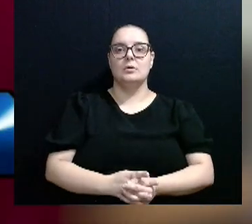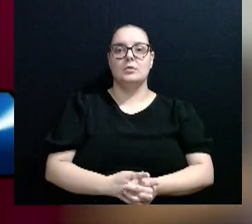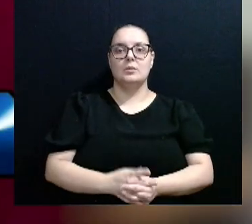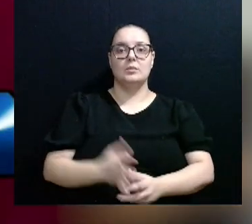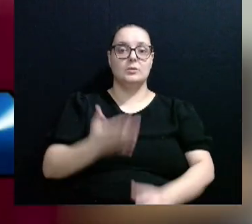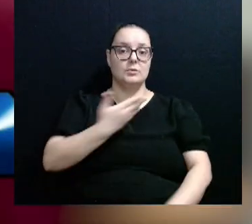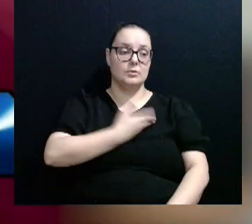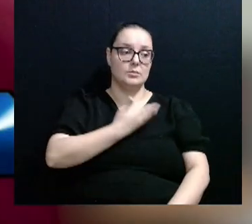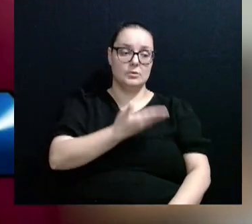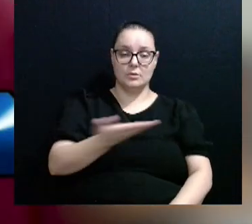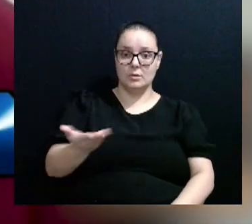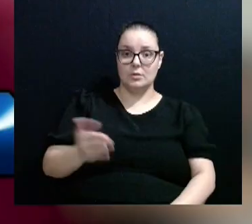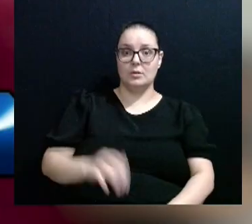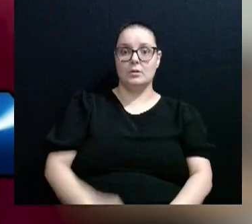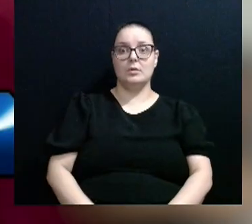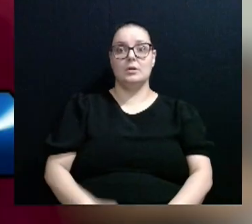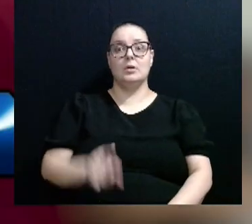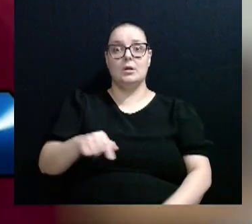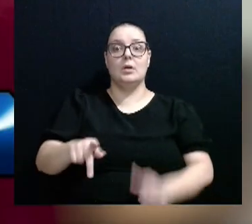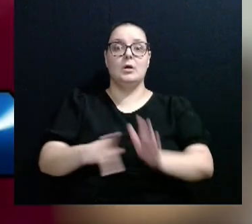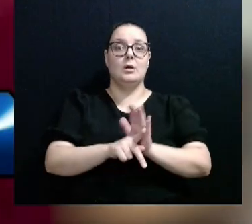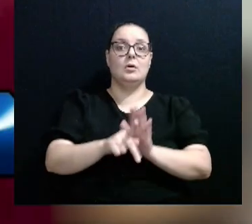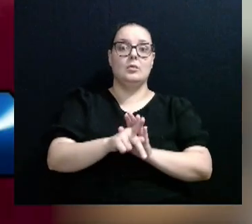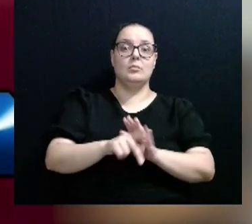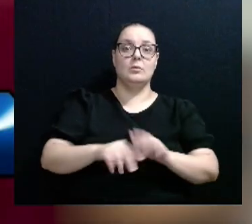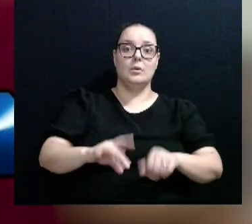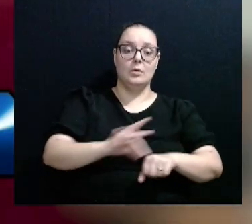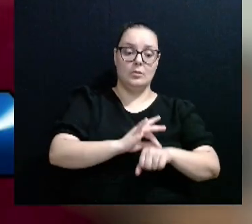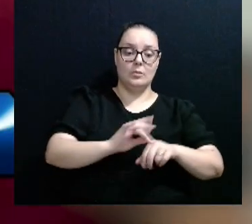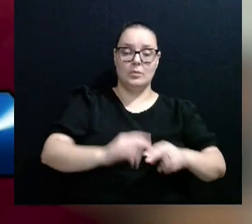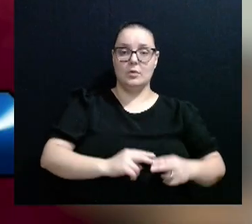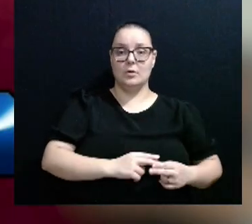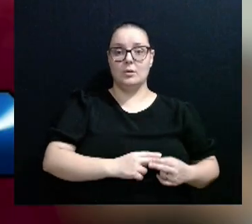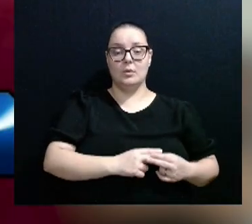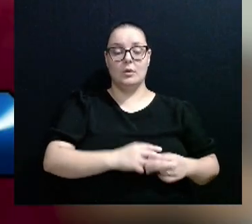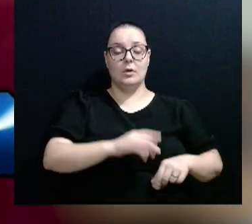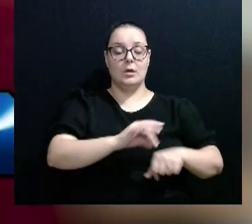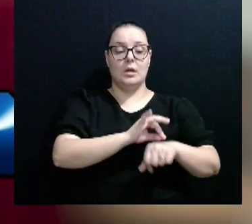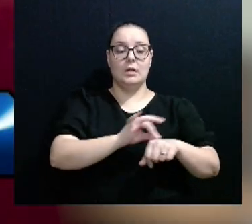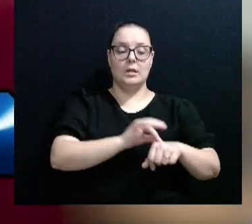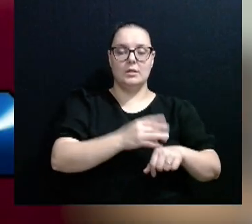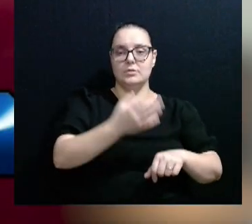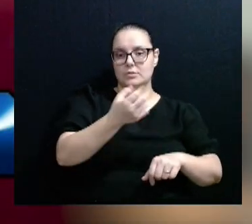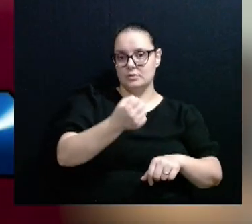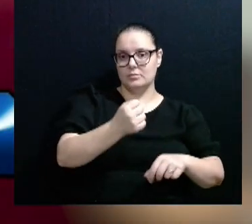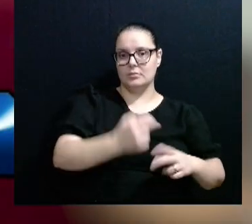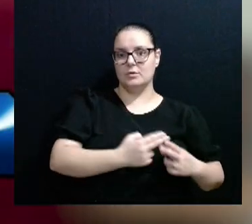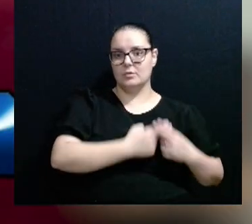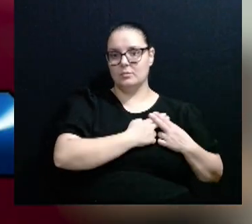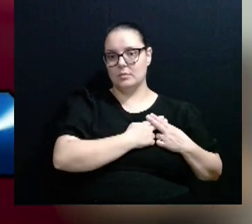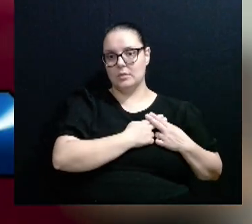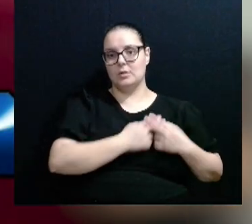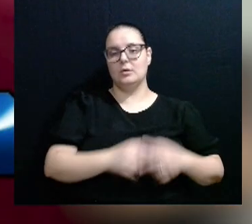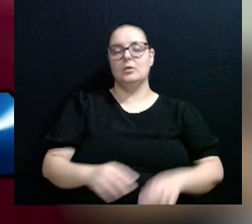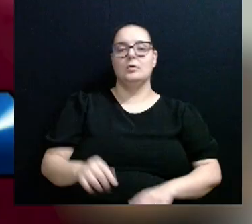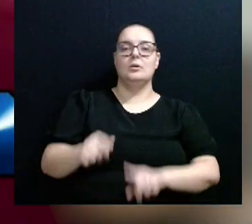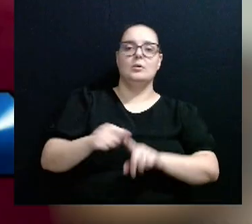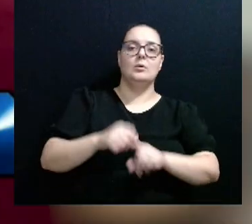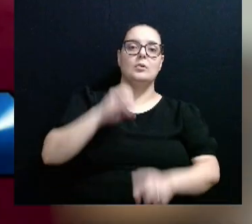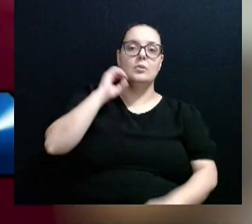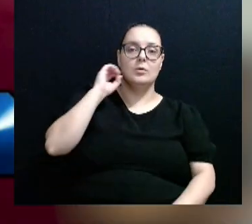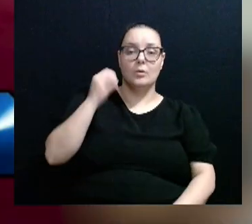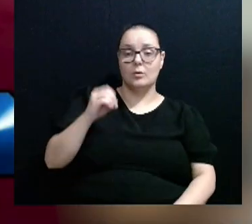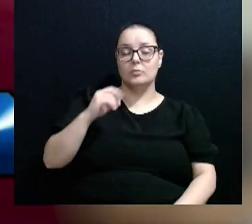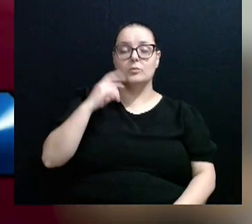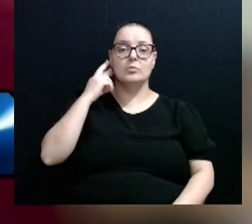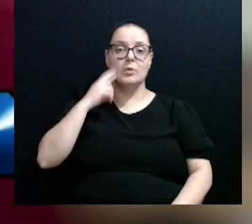mas é um projeto assim, de laço branco, que é dezembro. Por exemplo, outubro rosa, novembro azul, dezembro branco,